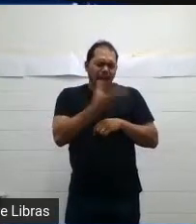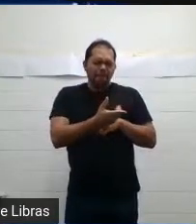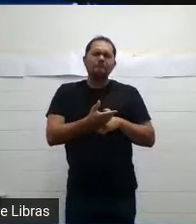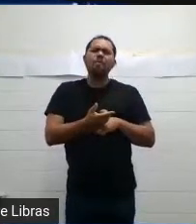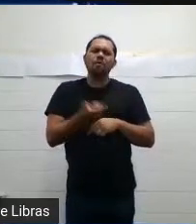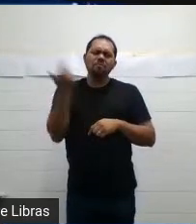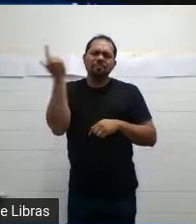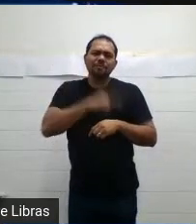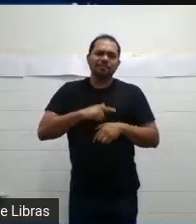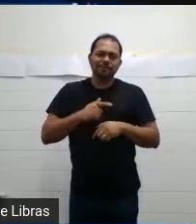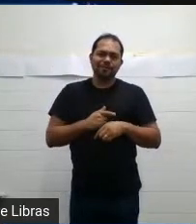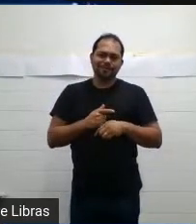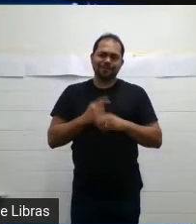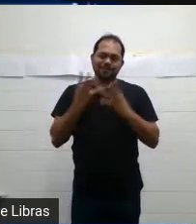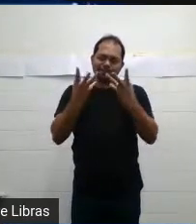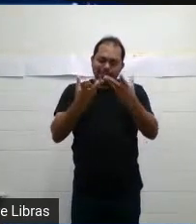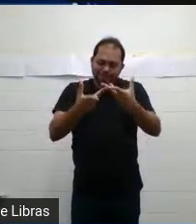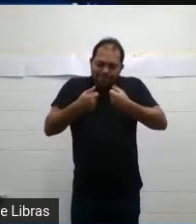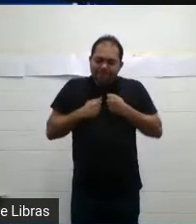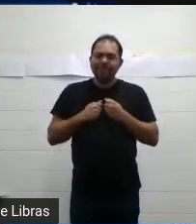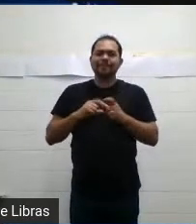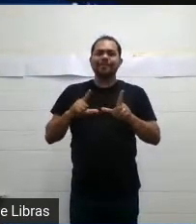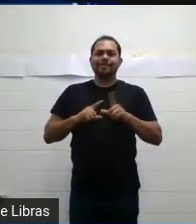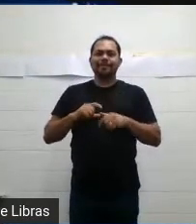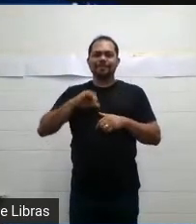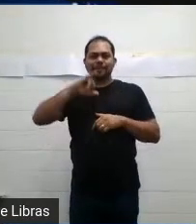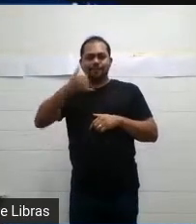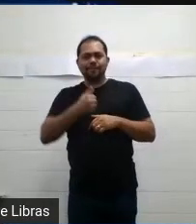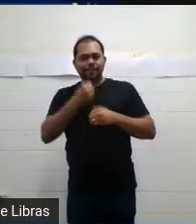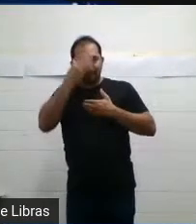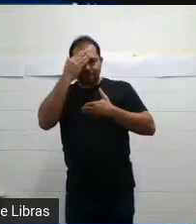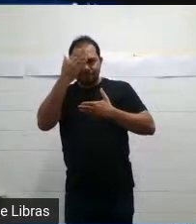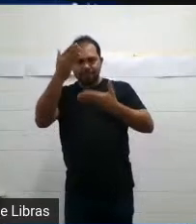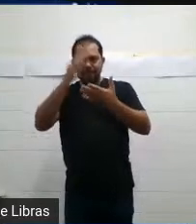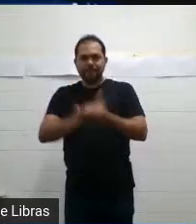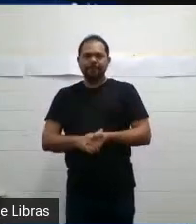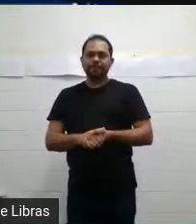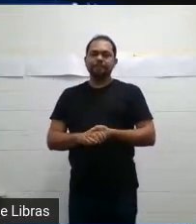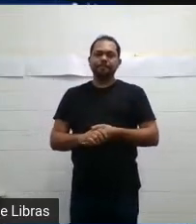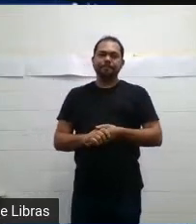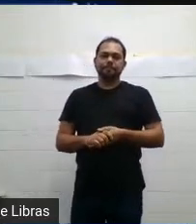ser aproveitados pelo Instituto, pelos professores. Obrigada.